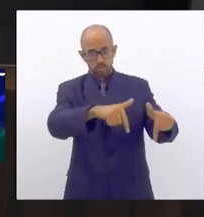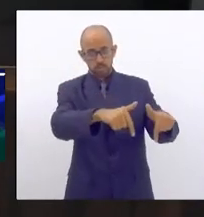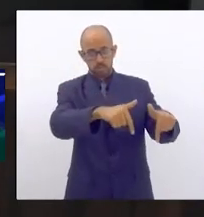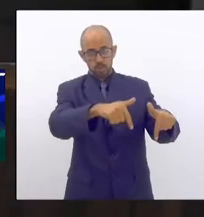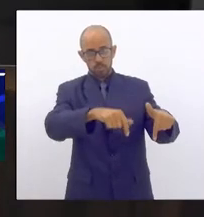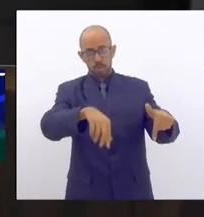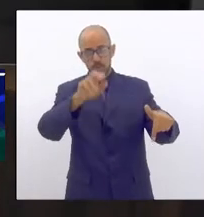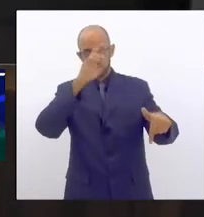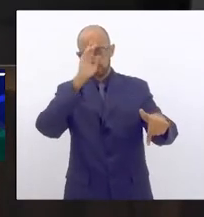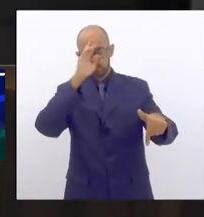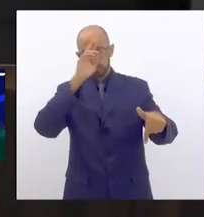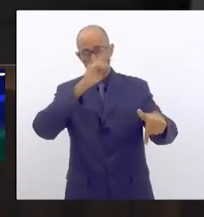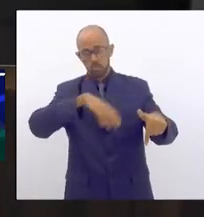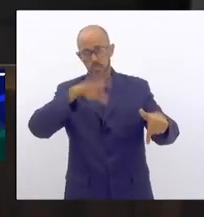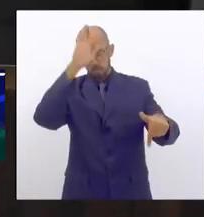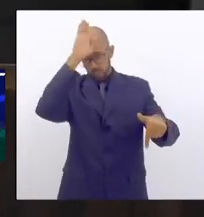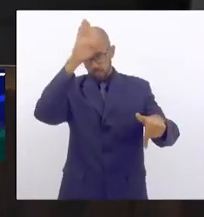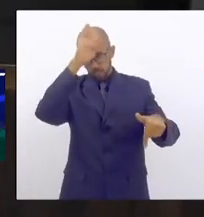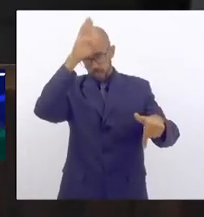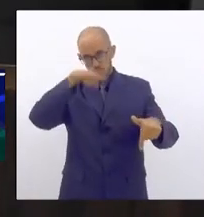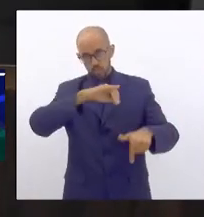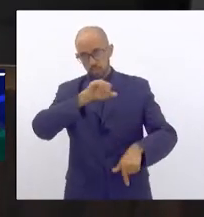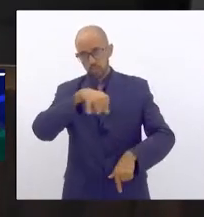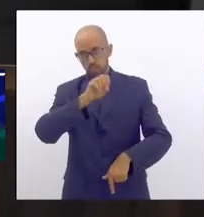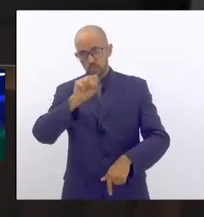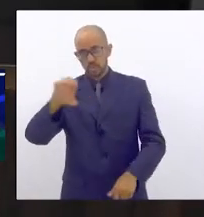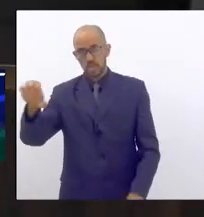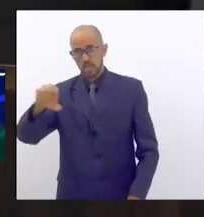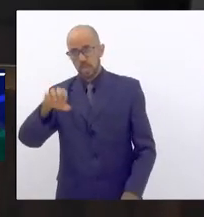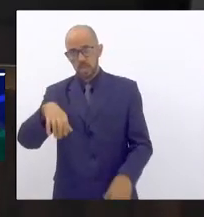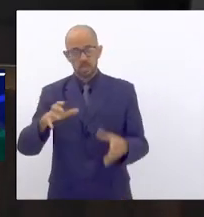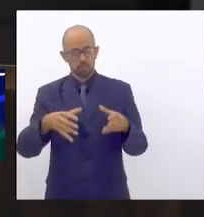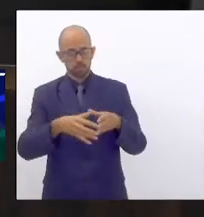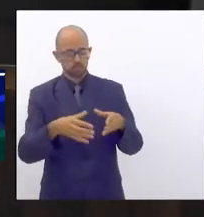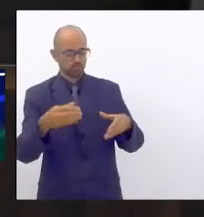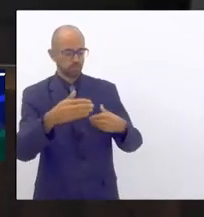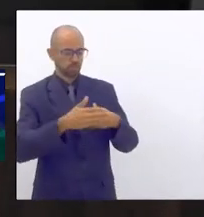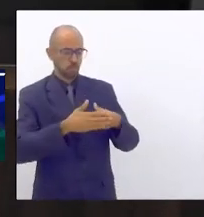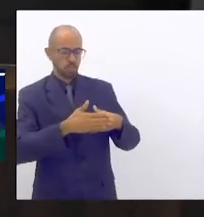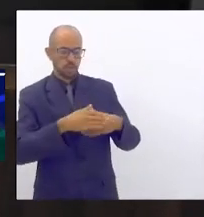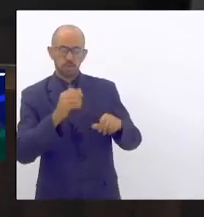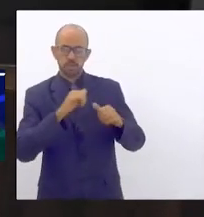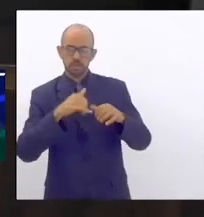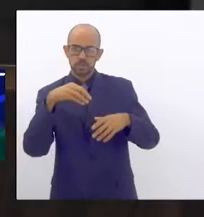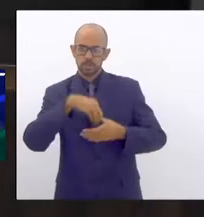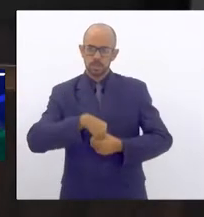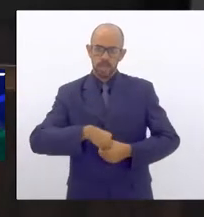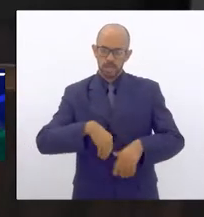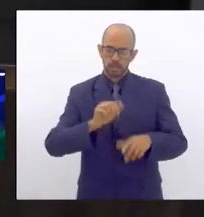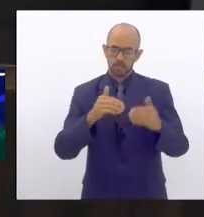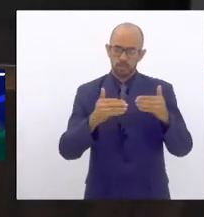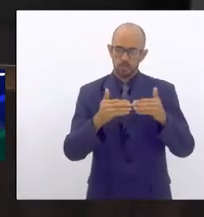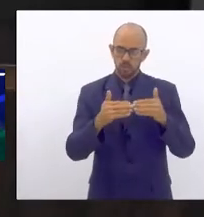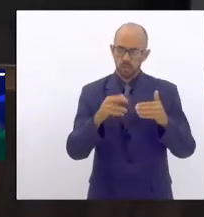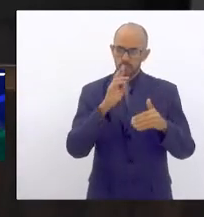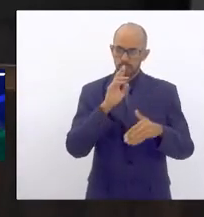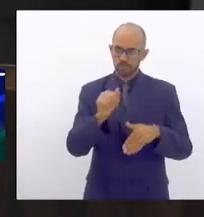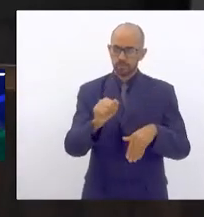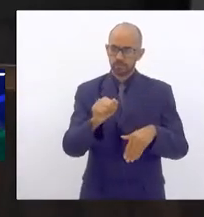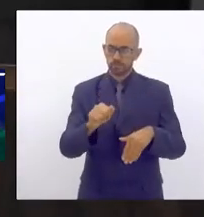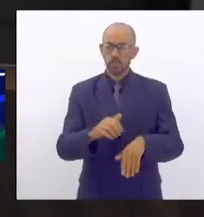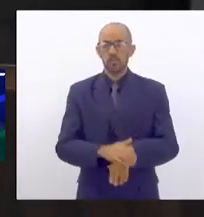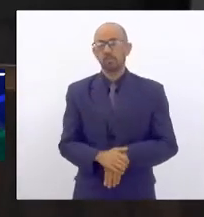Carlos Fernandes Torres, parecer da Comissão de Normas Internas e Proporções Externas, favorável, relator Rodrigo Amorim. Em